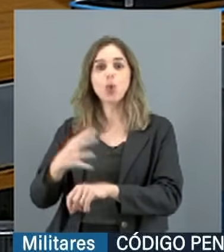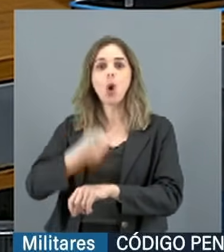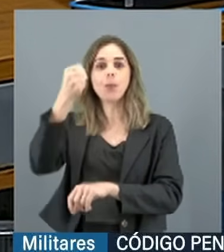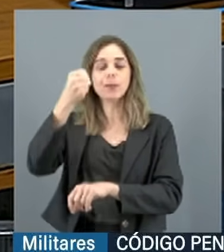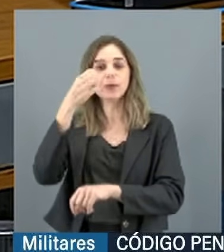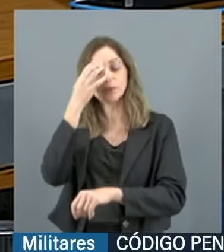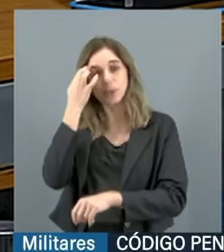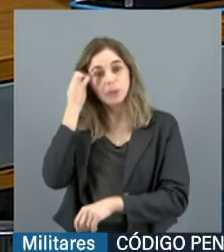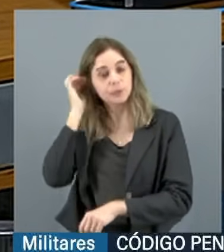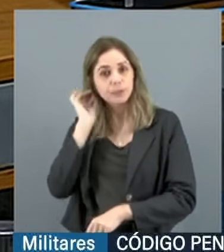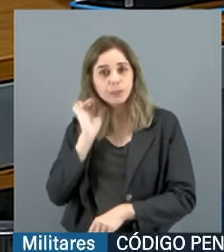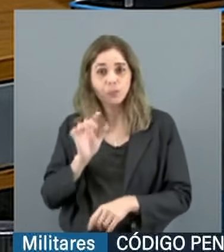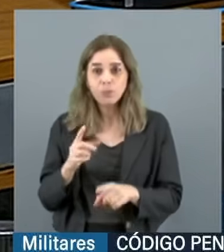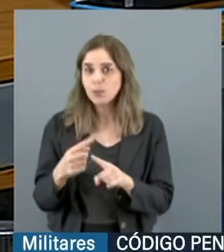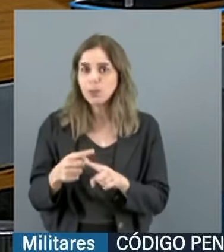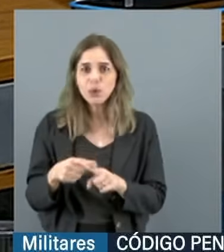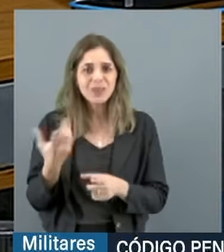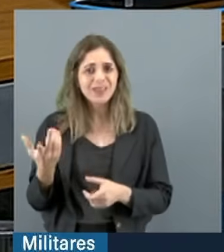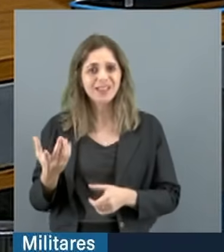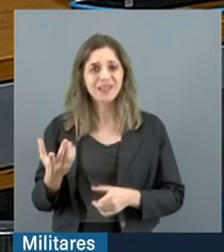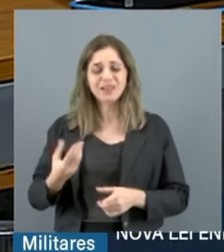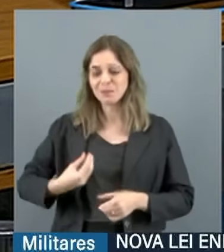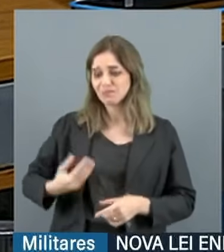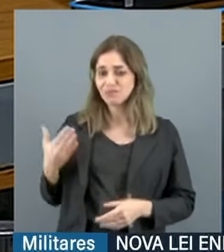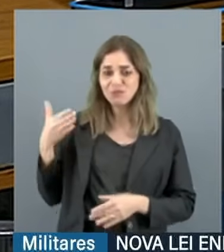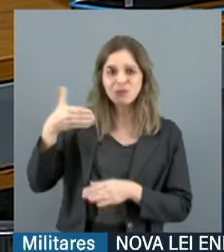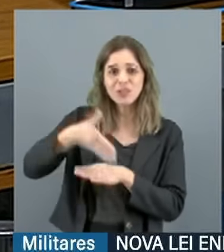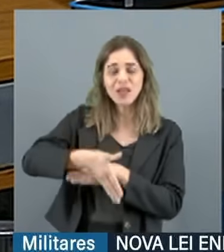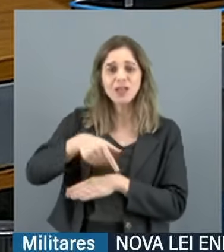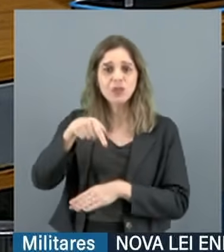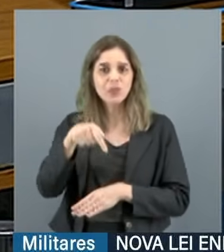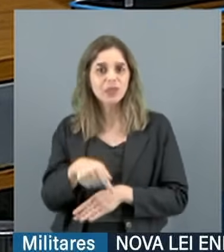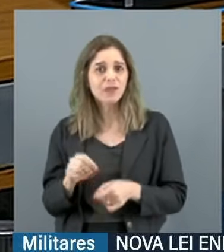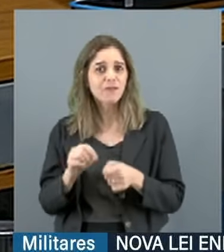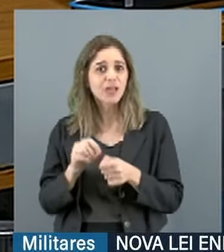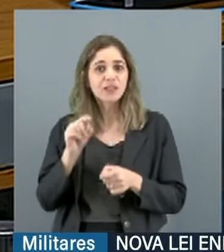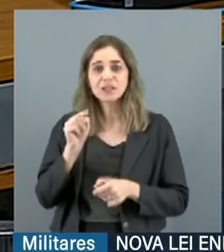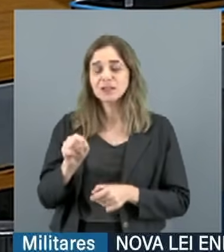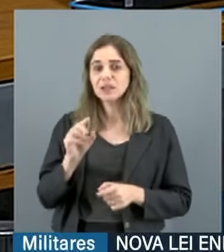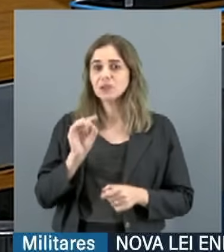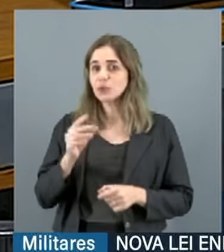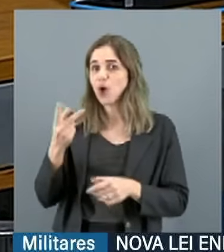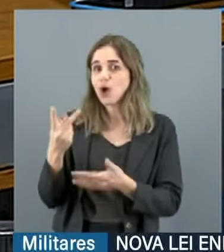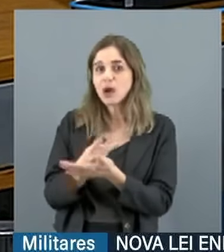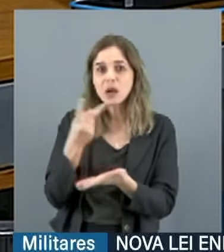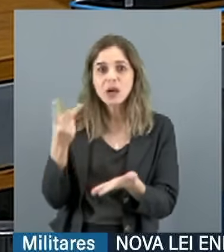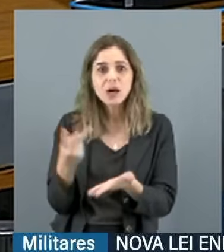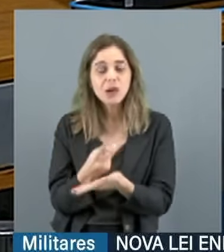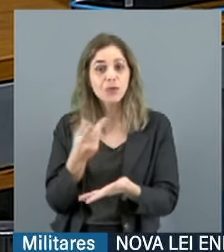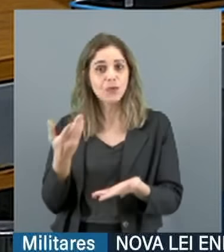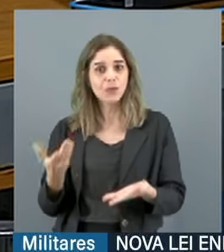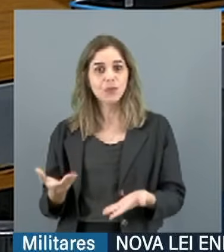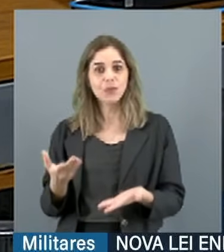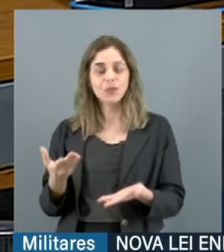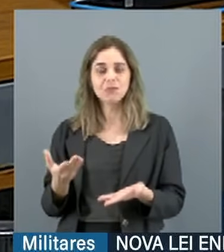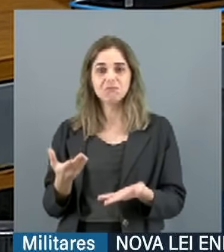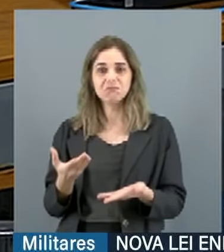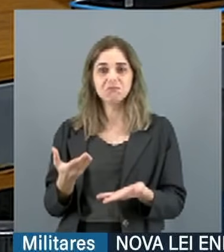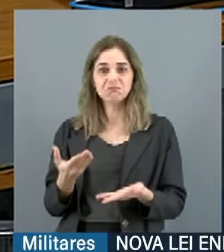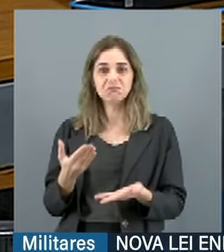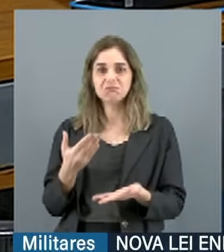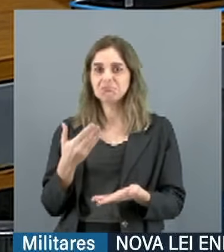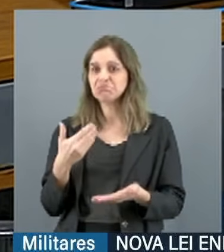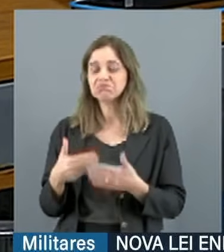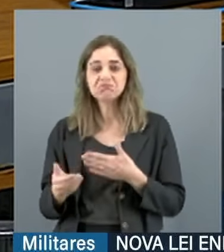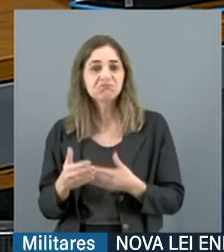fazer isso? Não interessa se alguém errou apenas num determinado sentido que veio acontecer no dia 8,